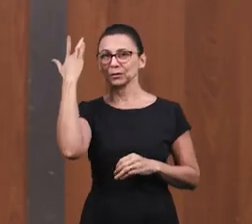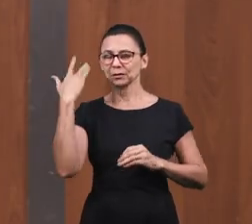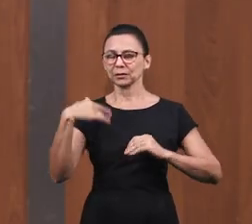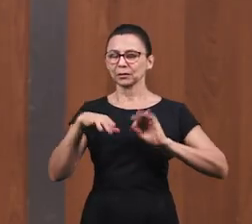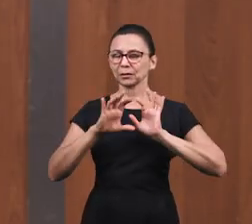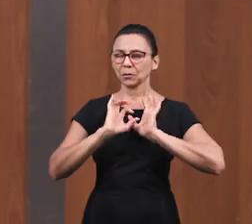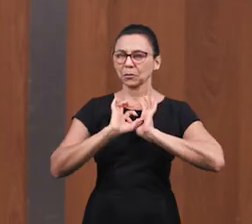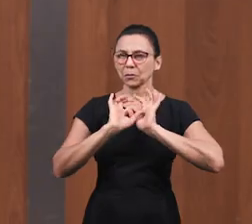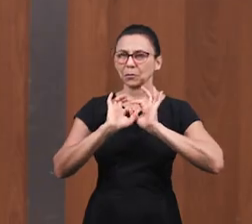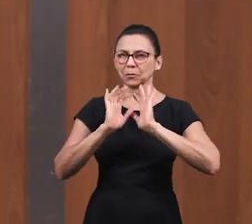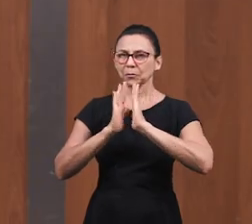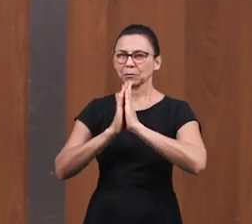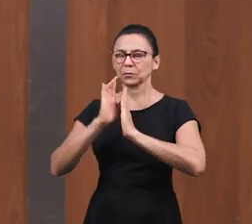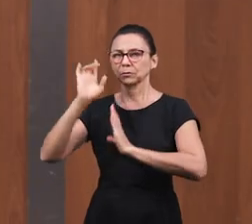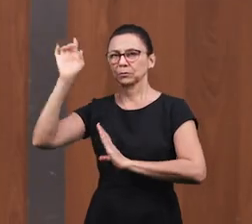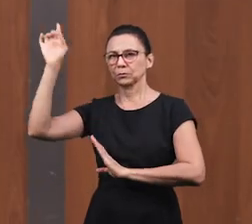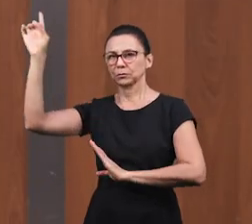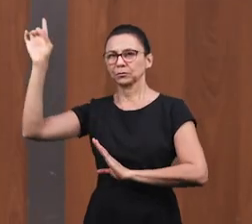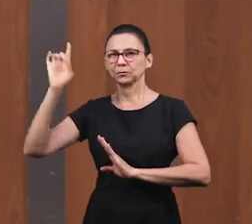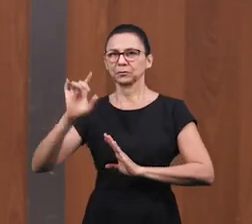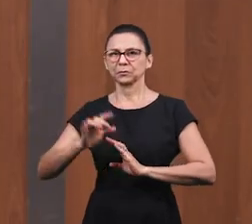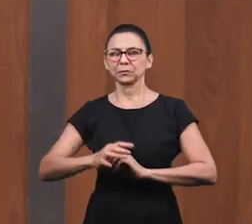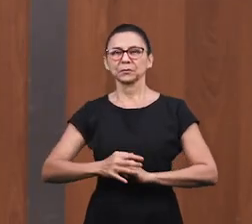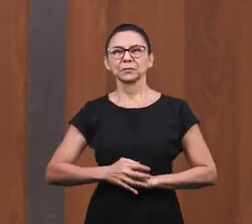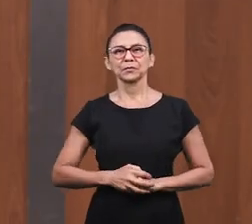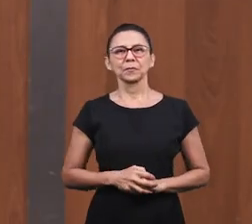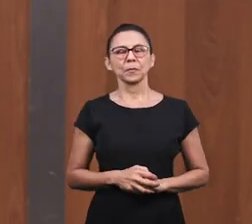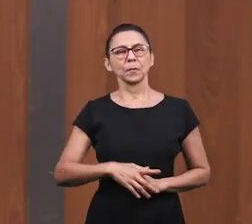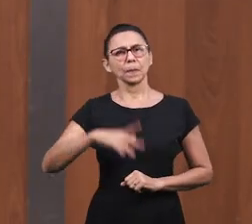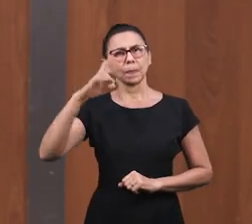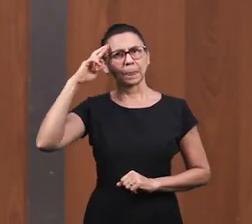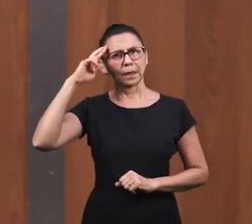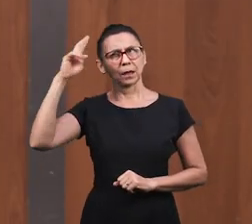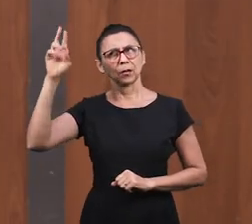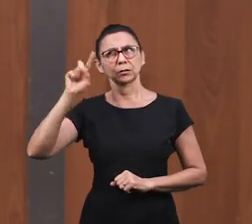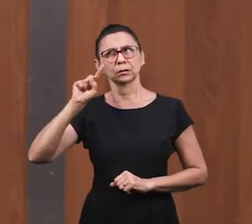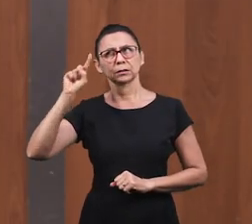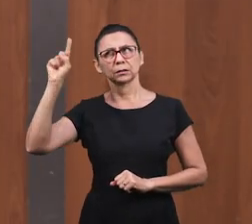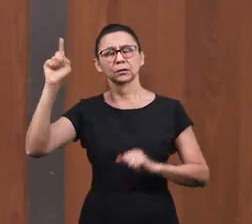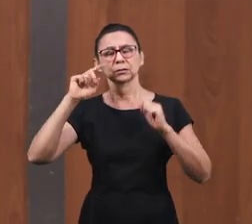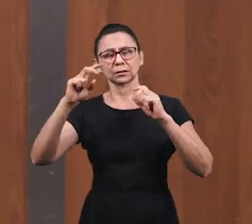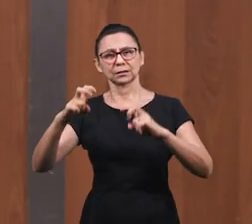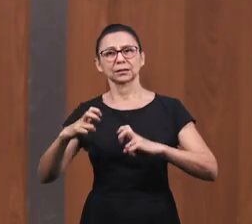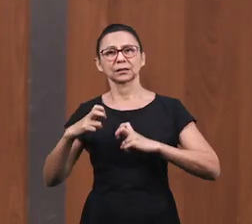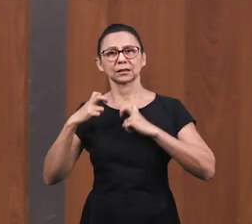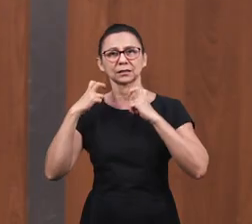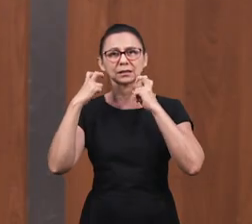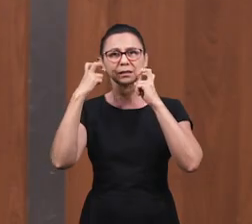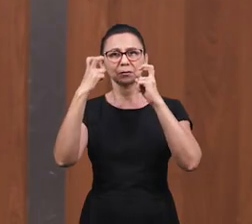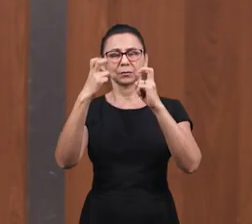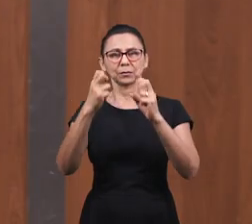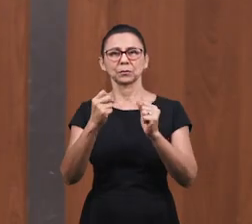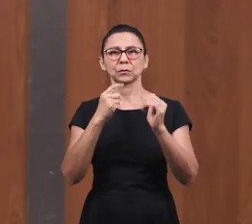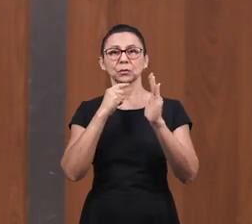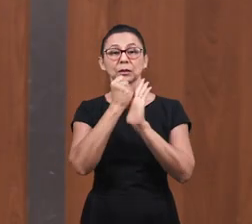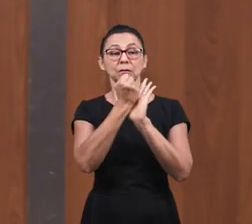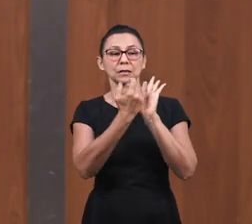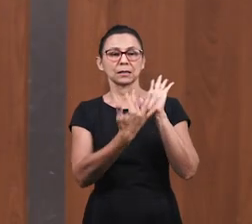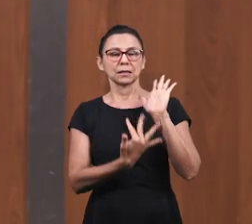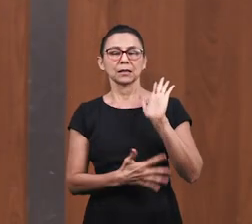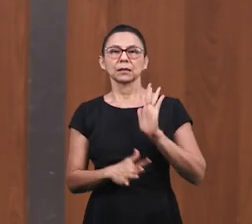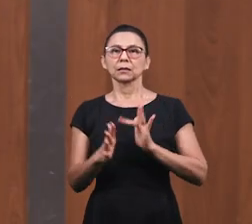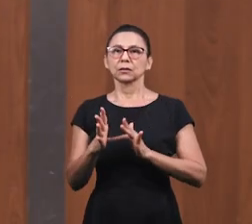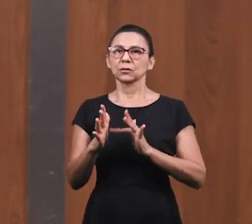fechar os olhos para orarmos ao nosso Deus. Senhor Deus, clamamos a Ti pelo sangue de